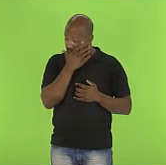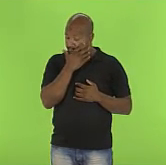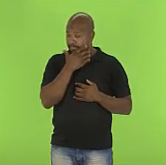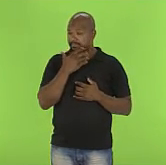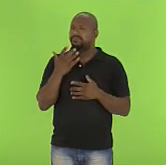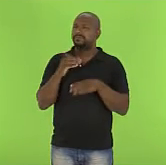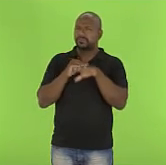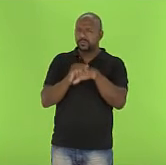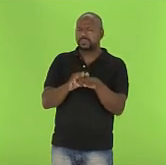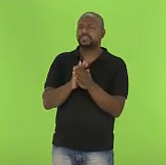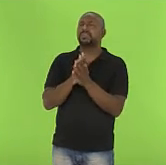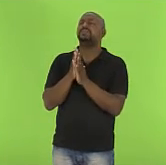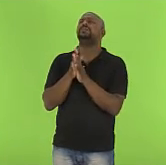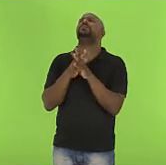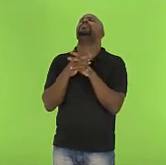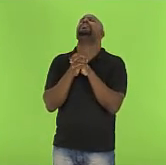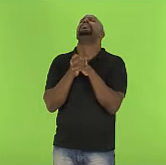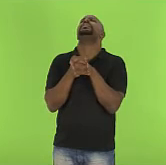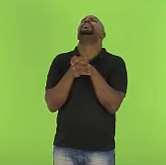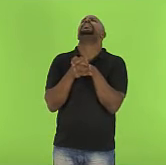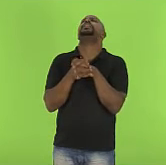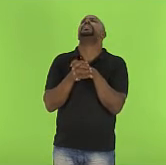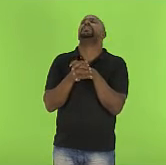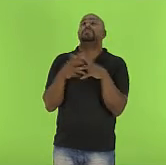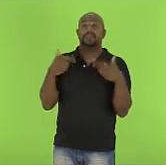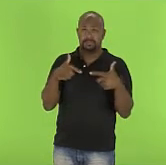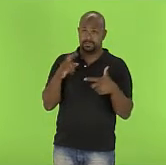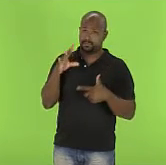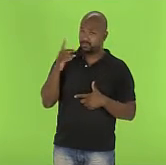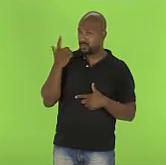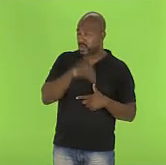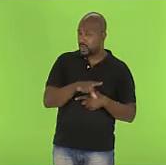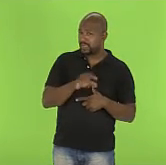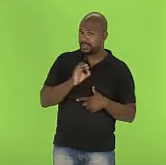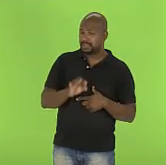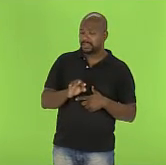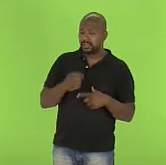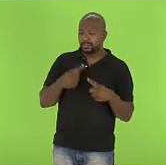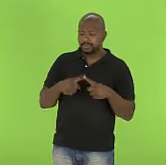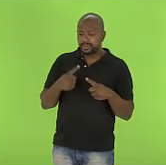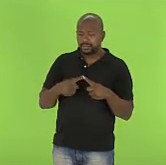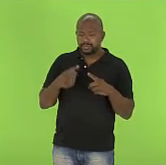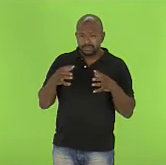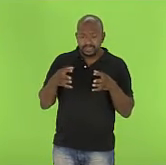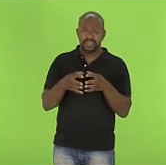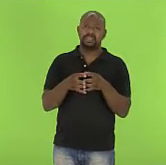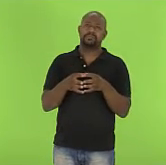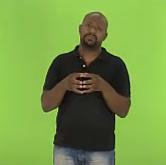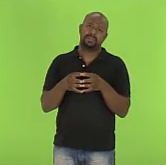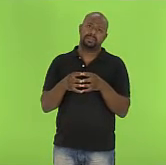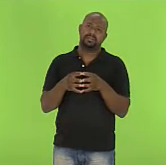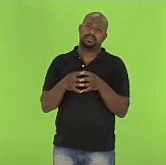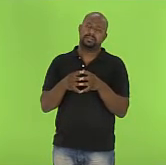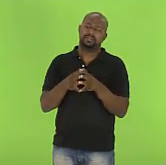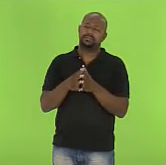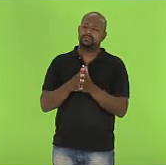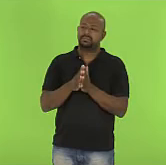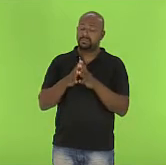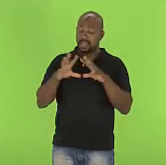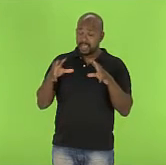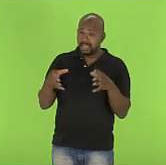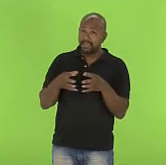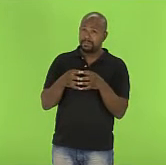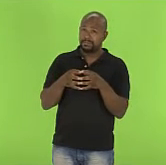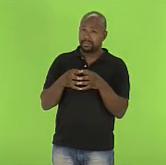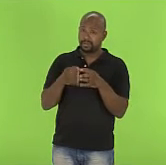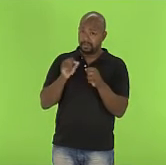Então, reforçando que o trabalho só aconteceu por conta de uma equipe.